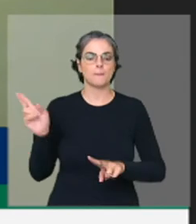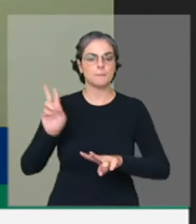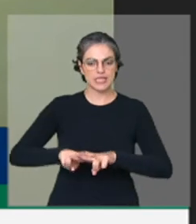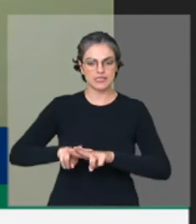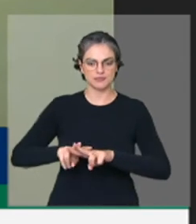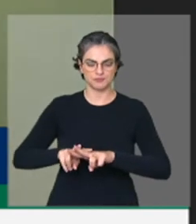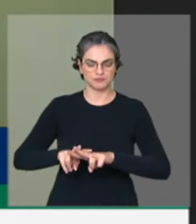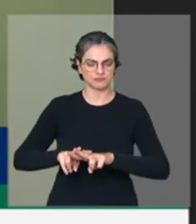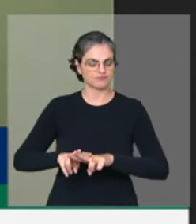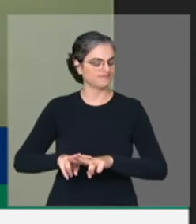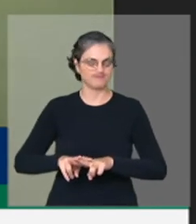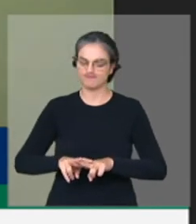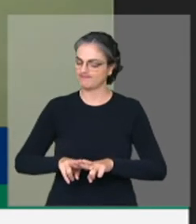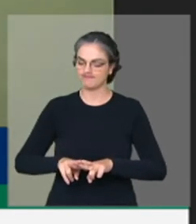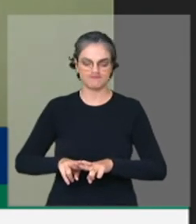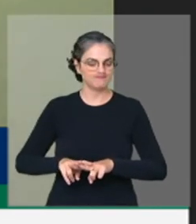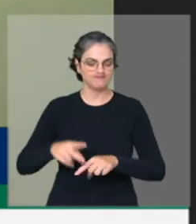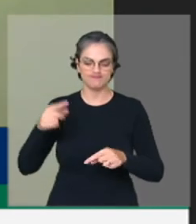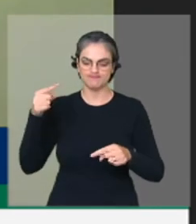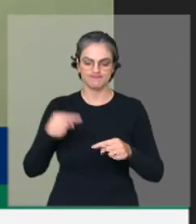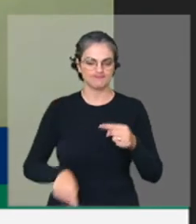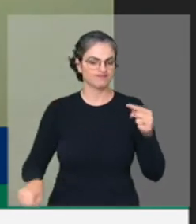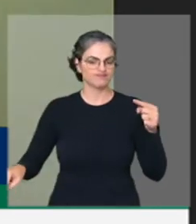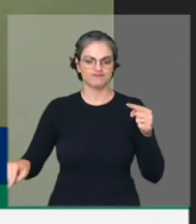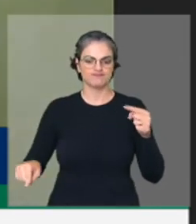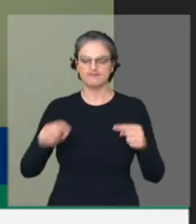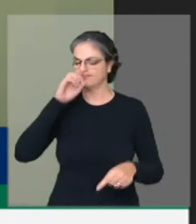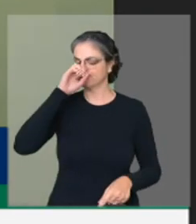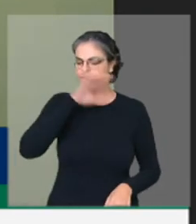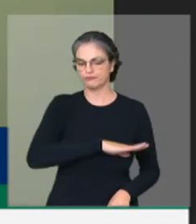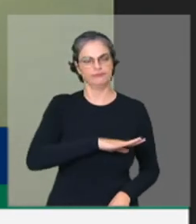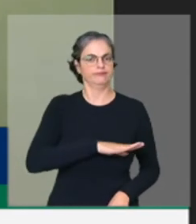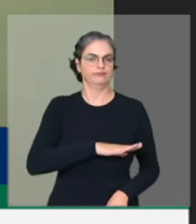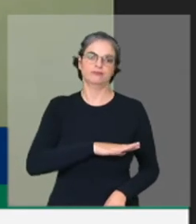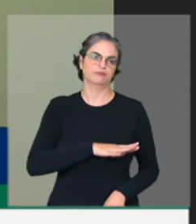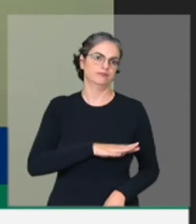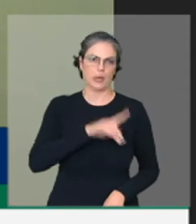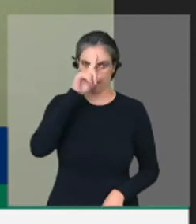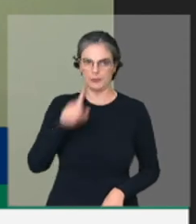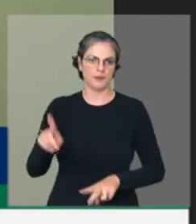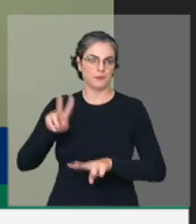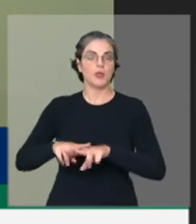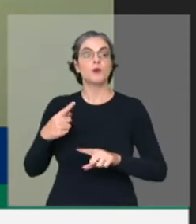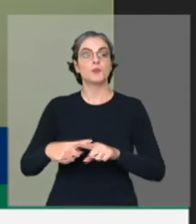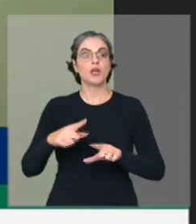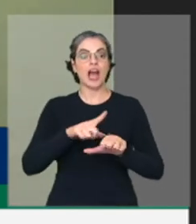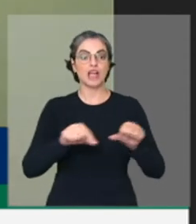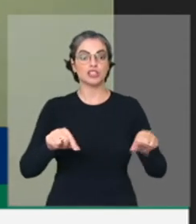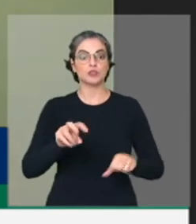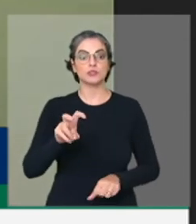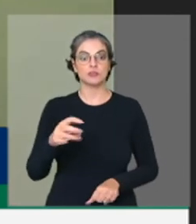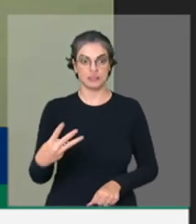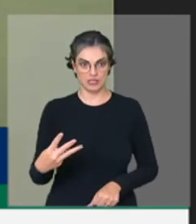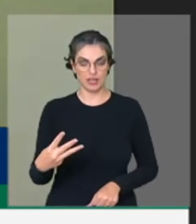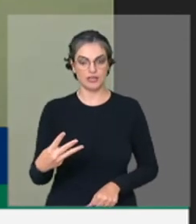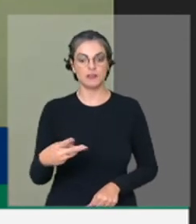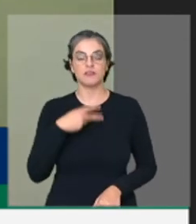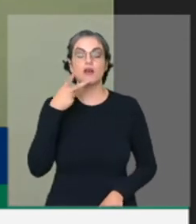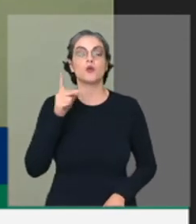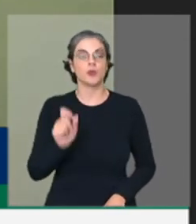é totalmente despótica, autoritária. O artigo 53